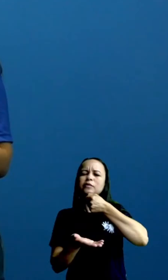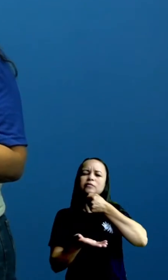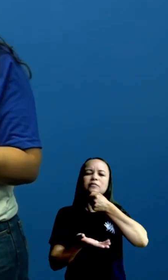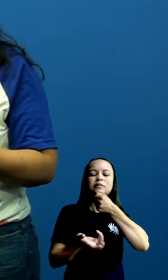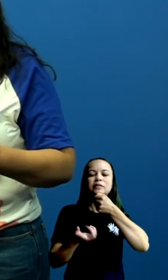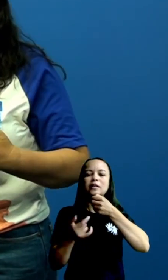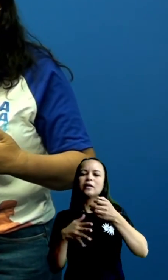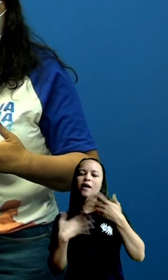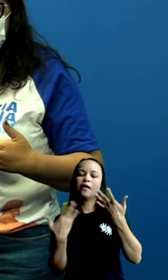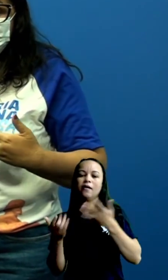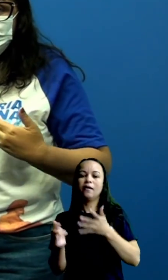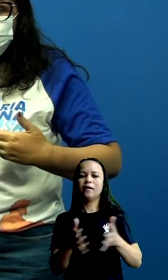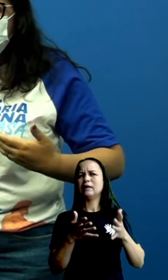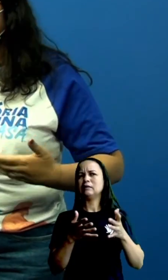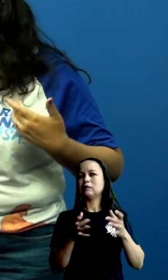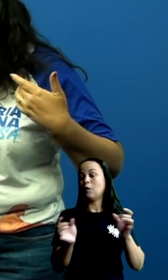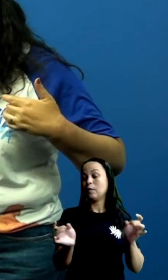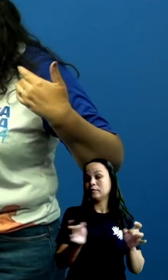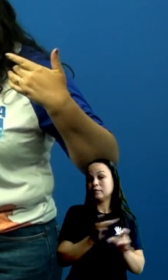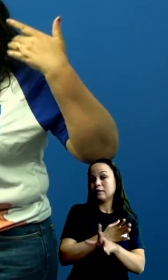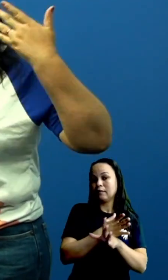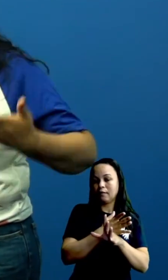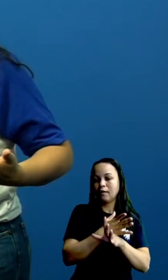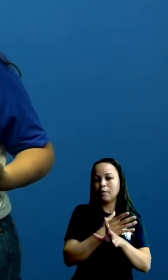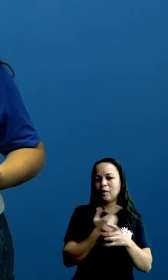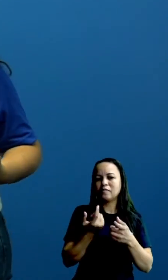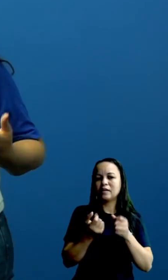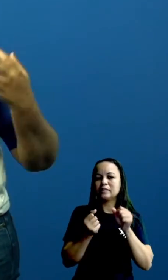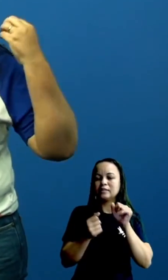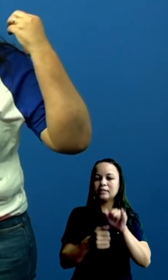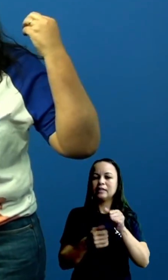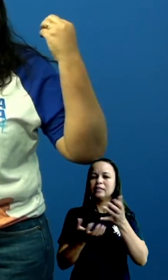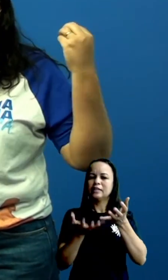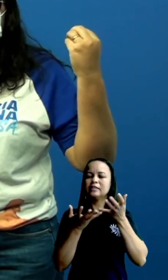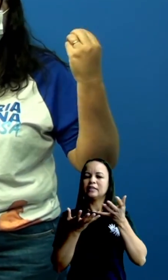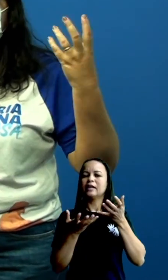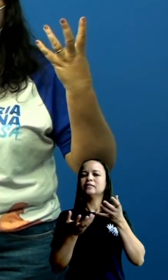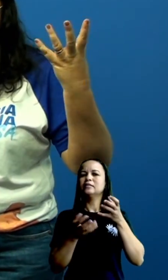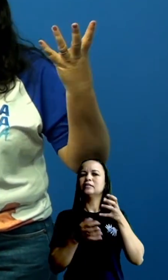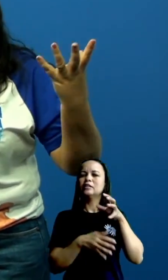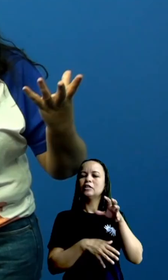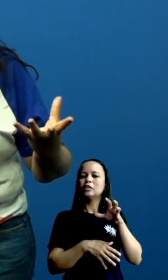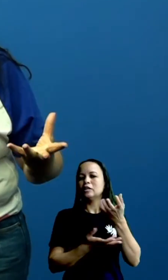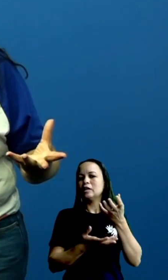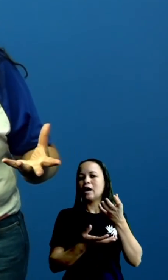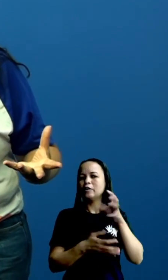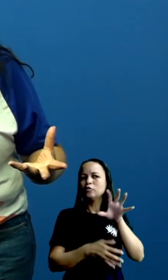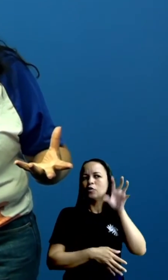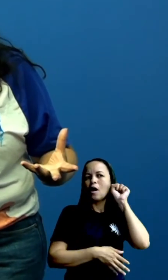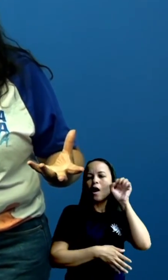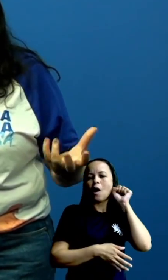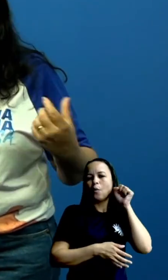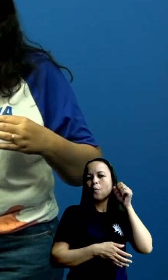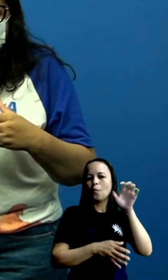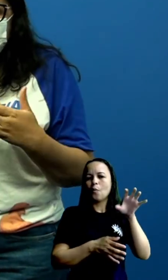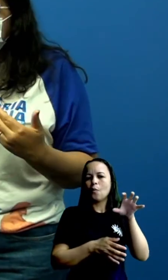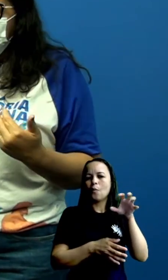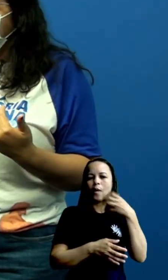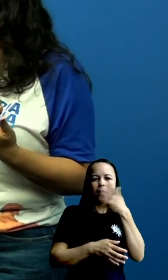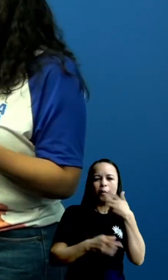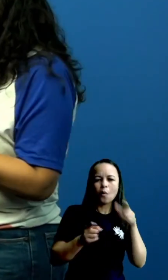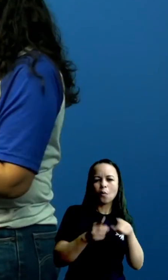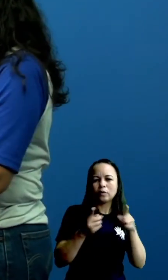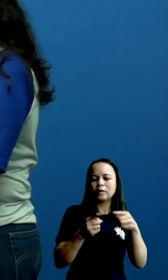acontecia terminava é a gente tira gente se quisesse escutar uma música a gente precisava ir até o local